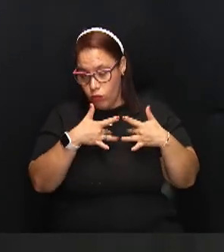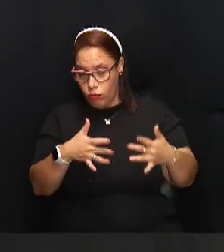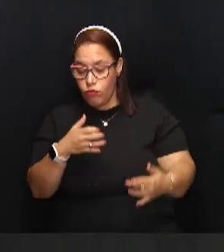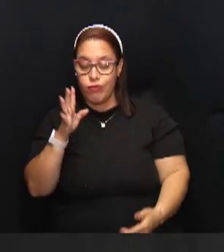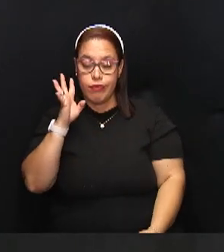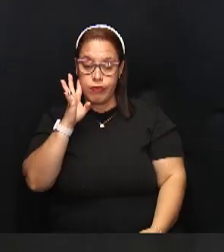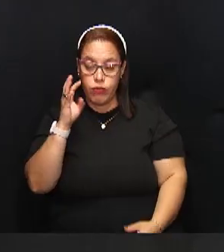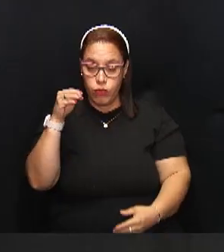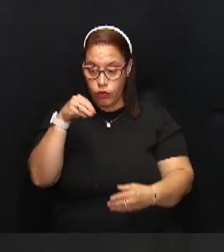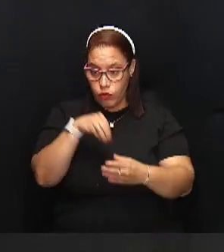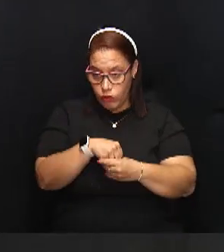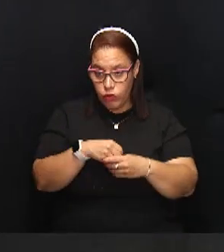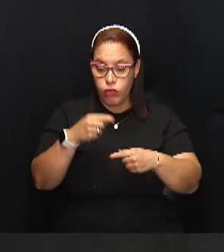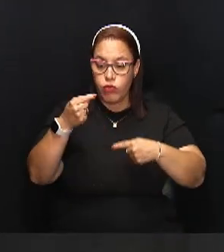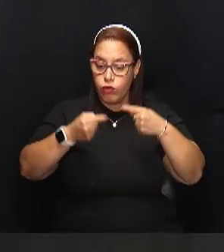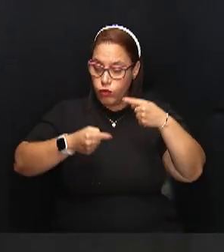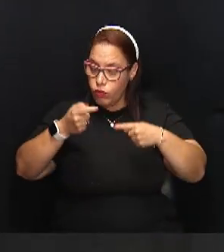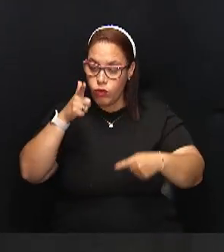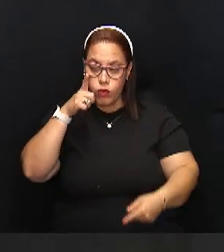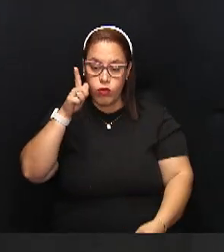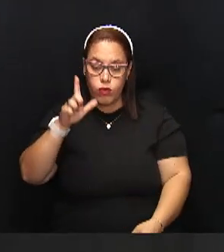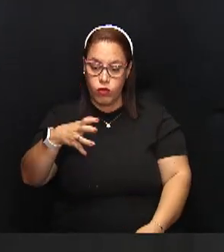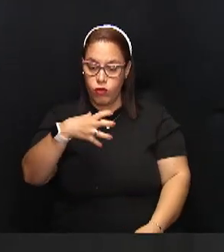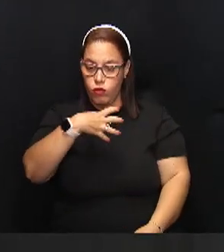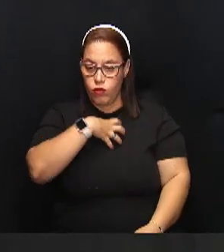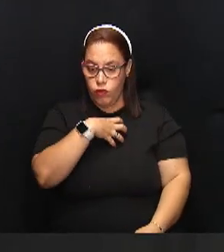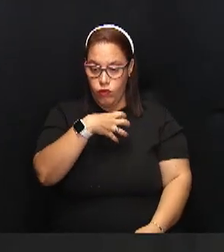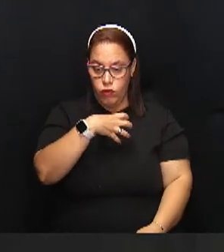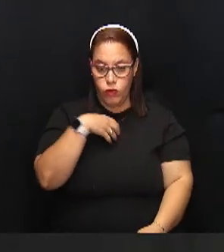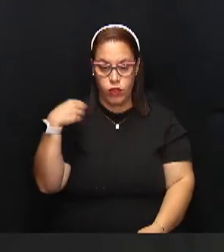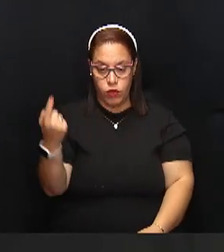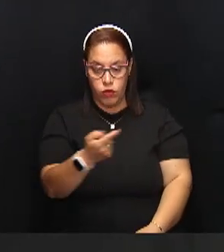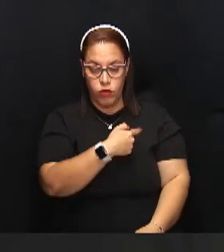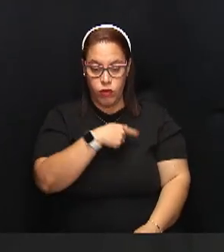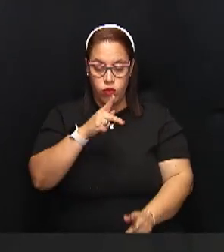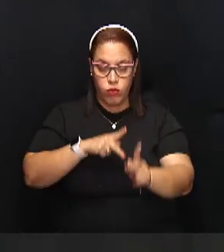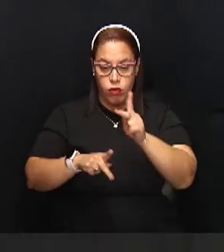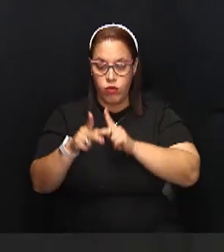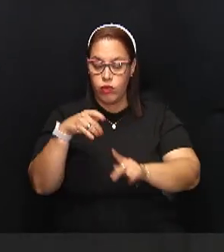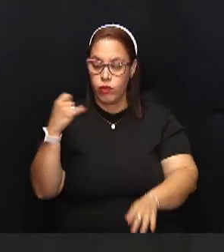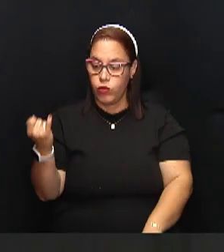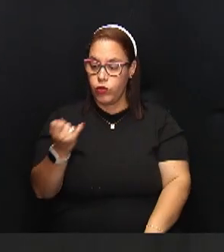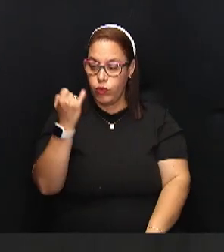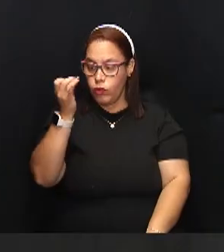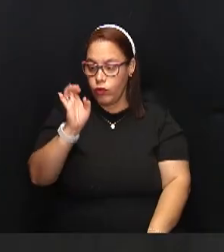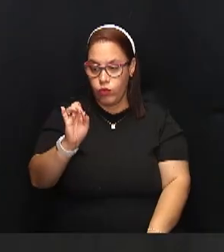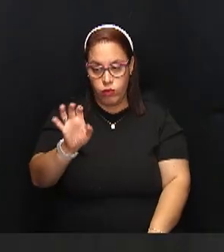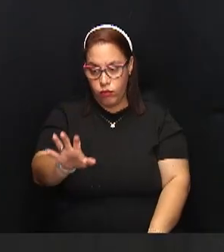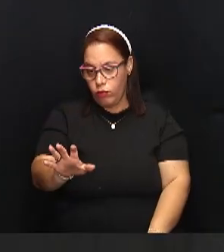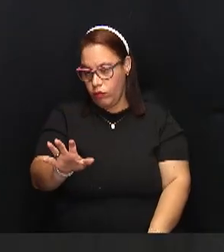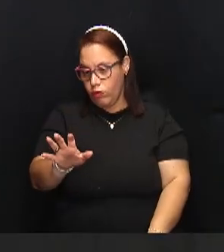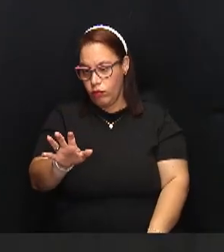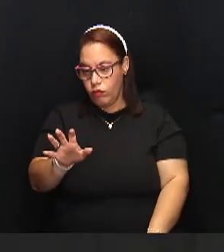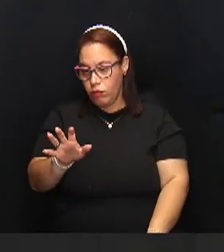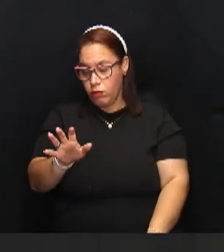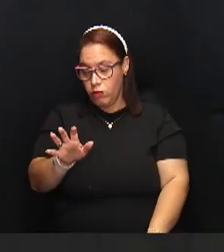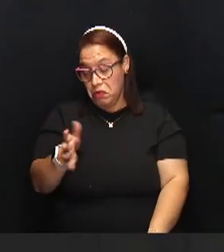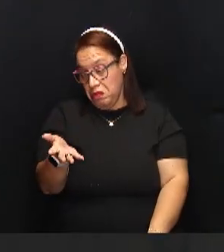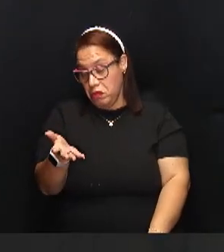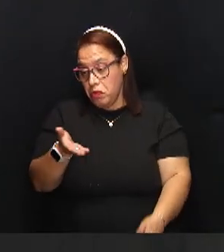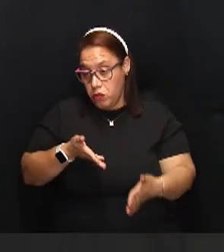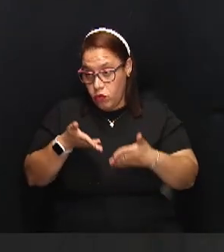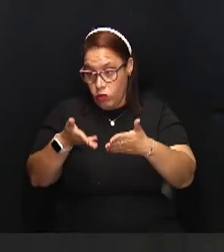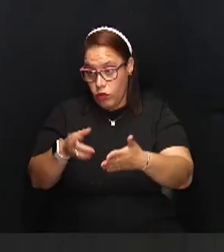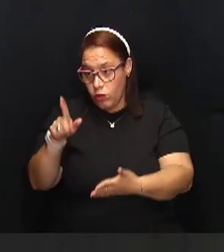porque dentro desses debates você consegue sensibilizar a nossa população da importância, não só de conhecer parte daquilo